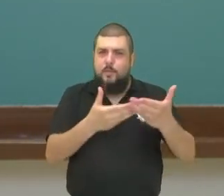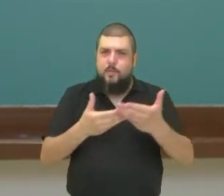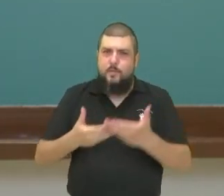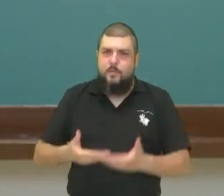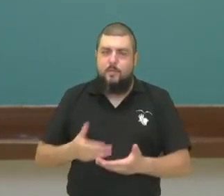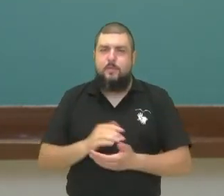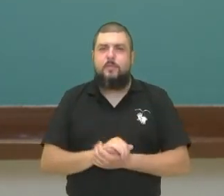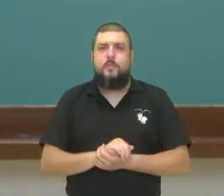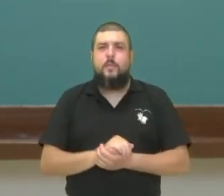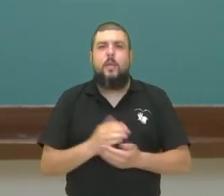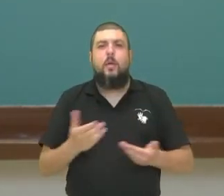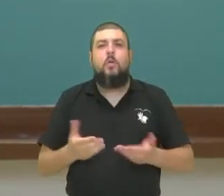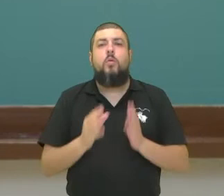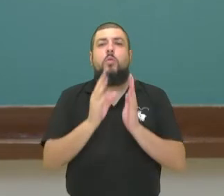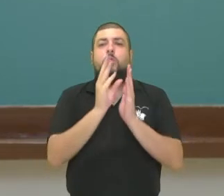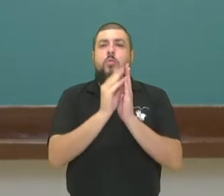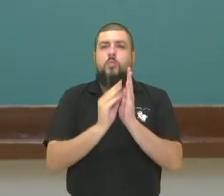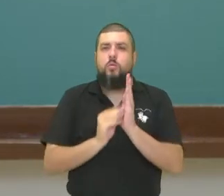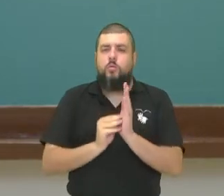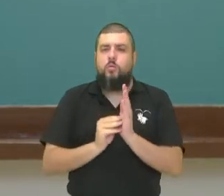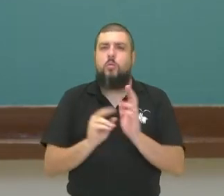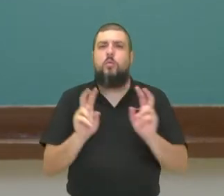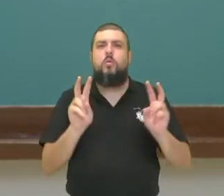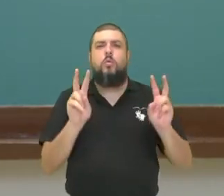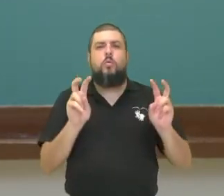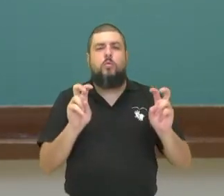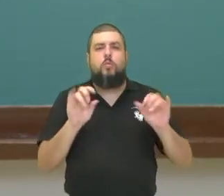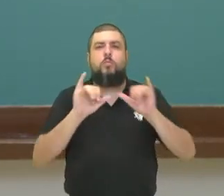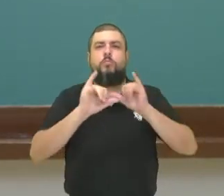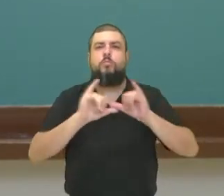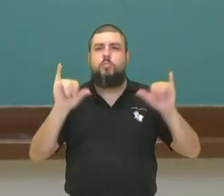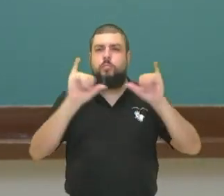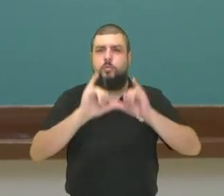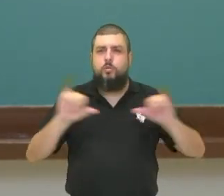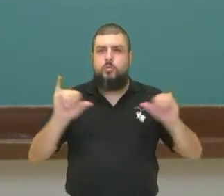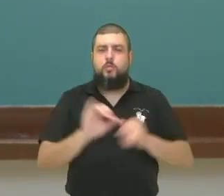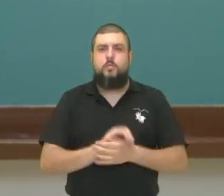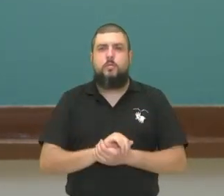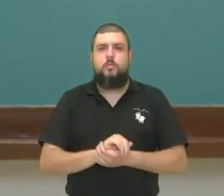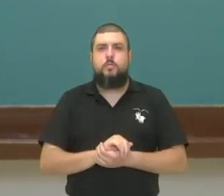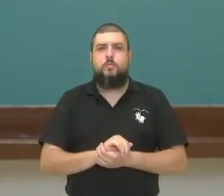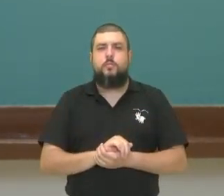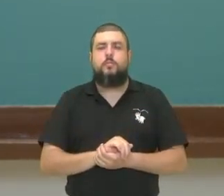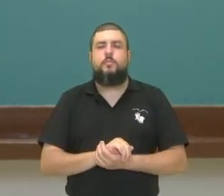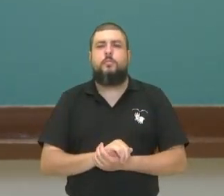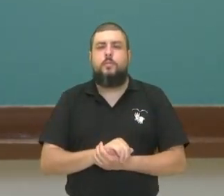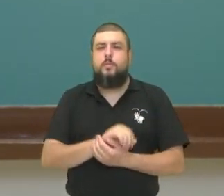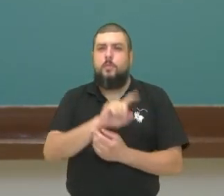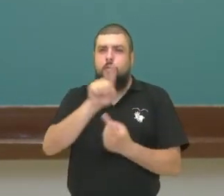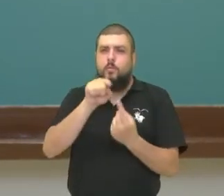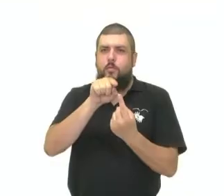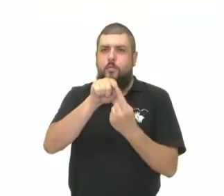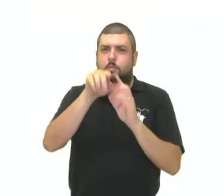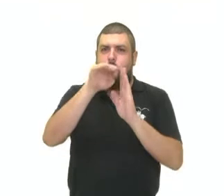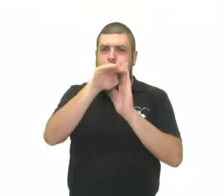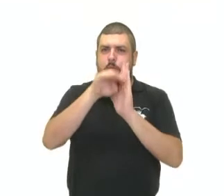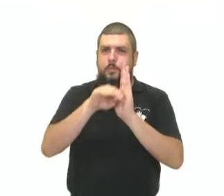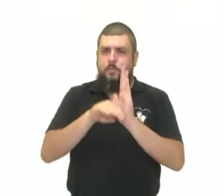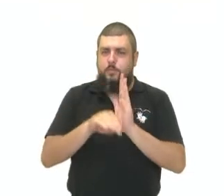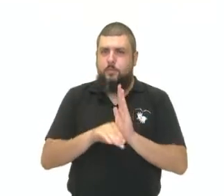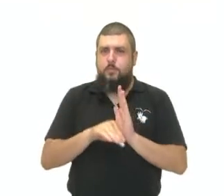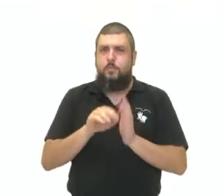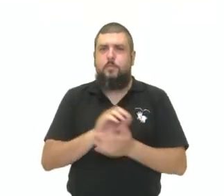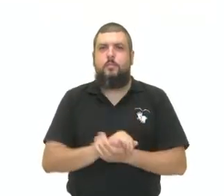nosso conteúdo de hoje é notícia, isso mesmo. Então acompanhe agora os objetivos da aula. Eles